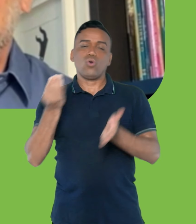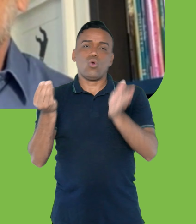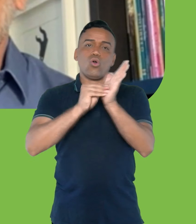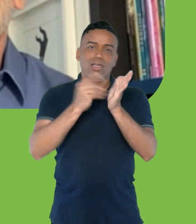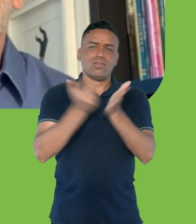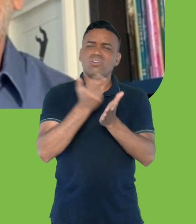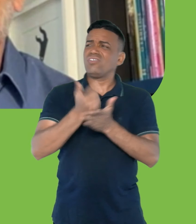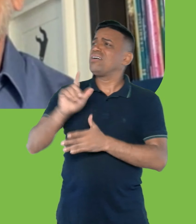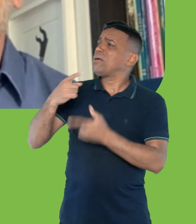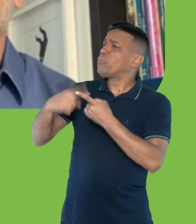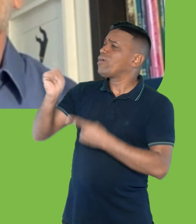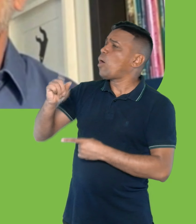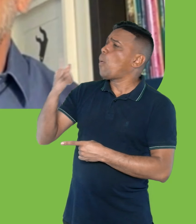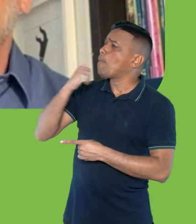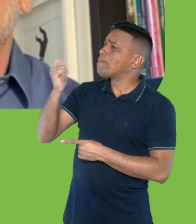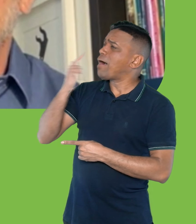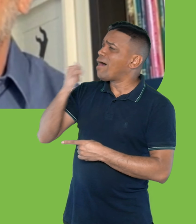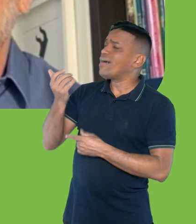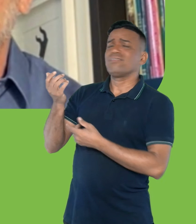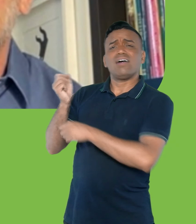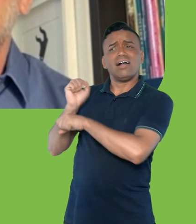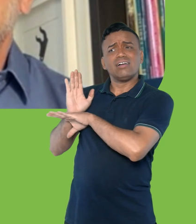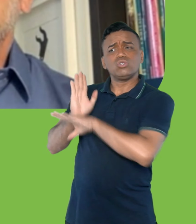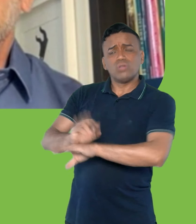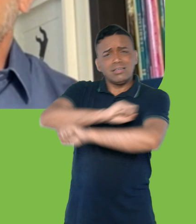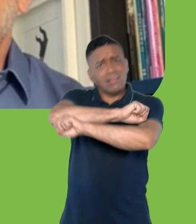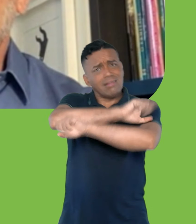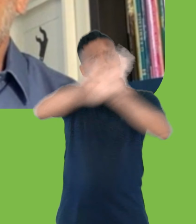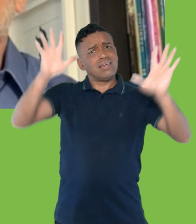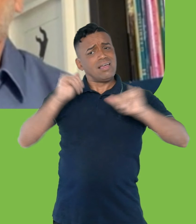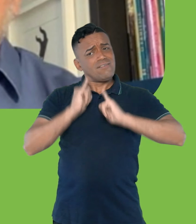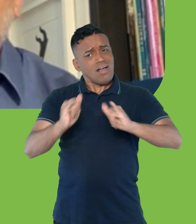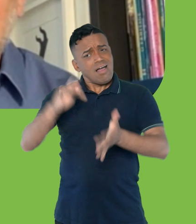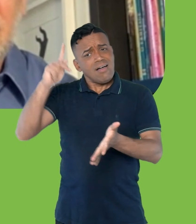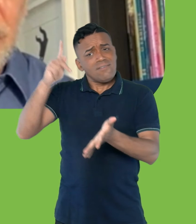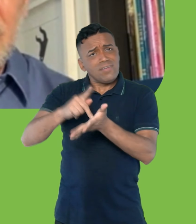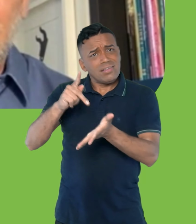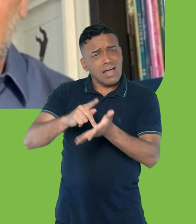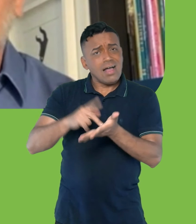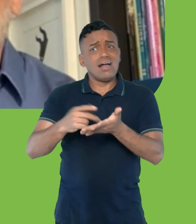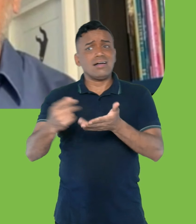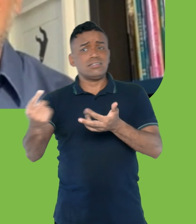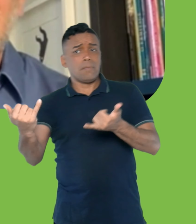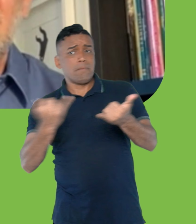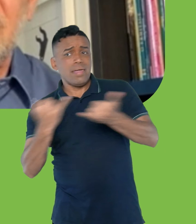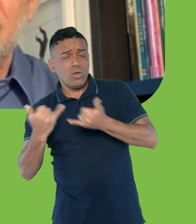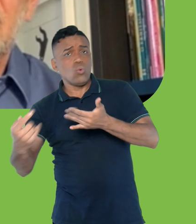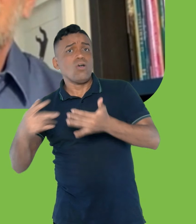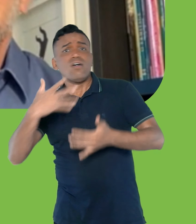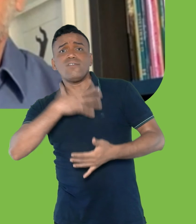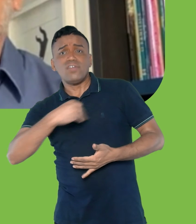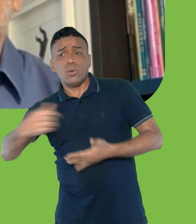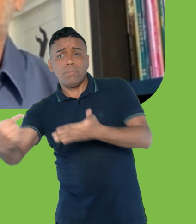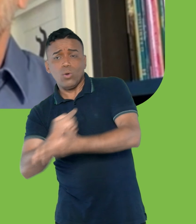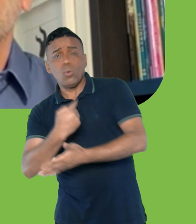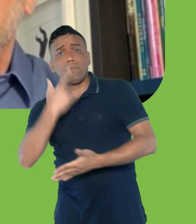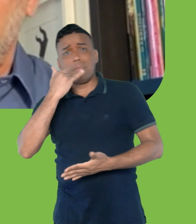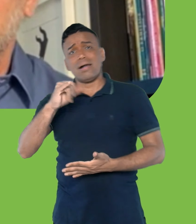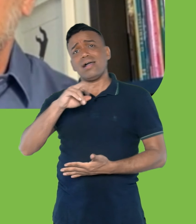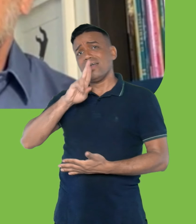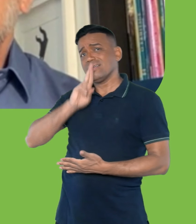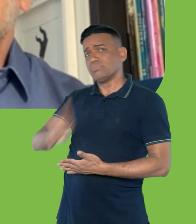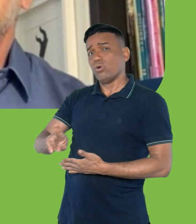pai, né, que vai ser aquele que vai esclarecer, que vai dizer para ele, né, as verdades, ou responder às suas perguntas sobre aquilo que dizem, se é verdadeiro